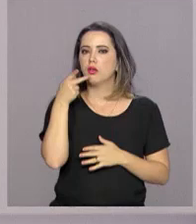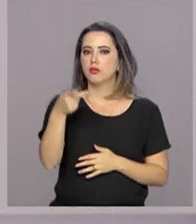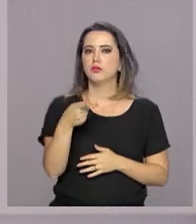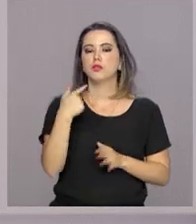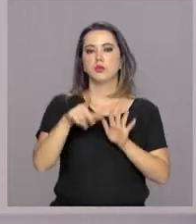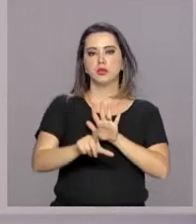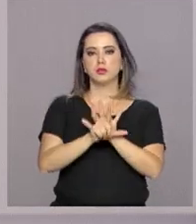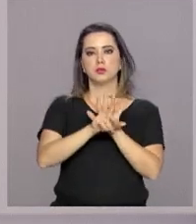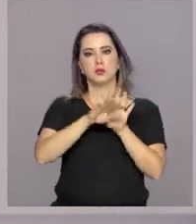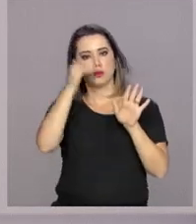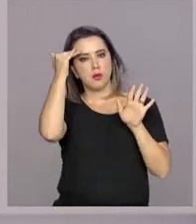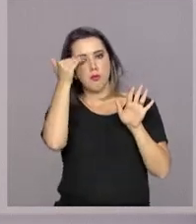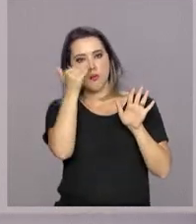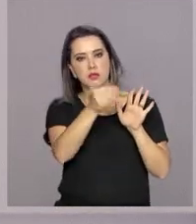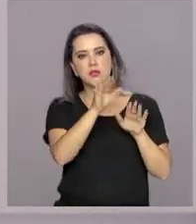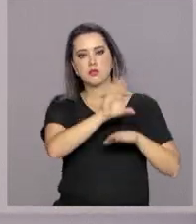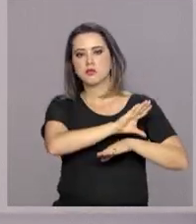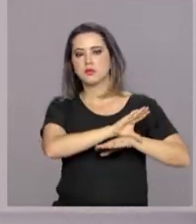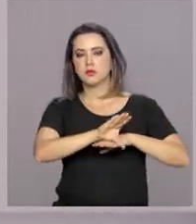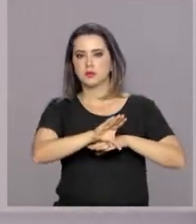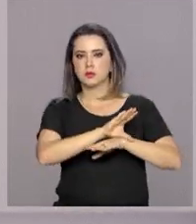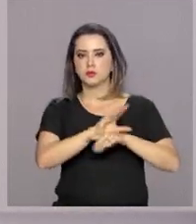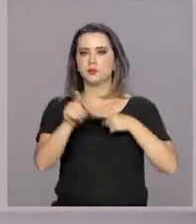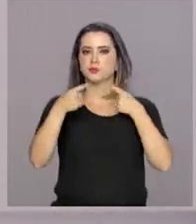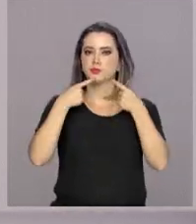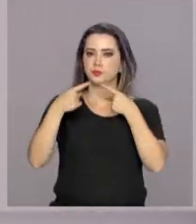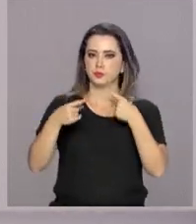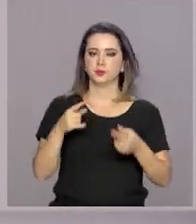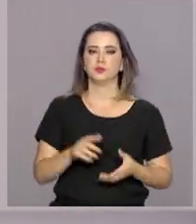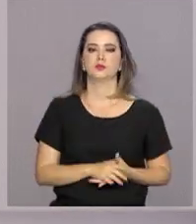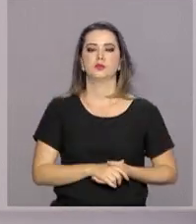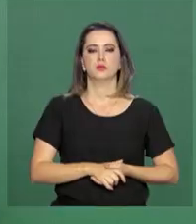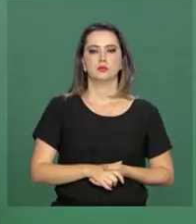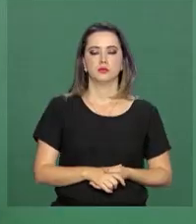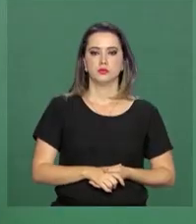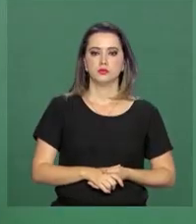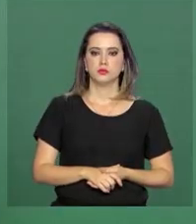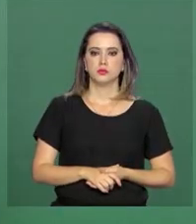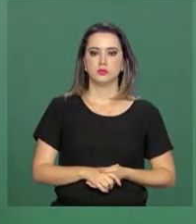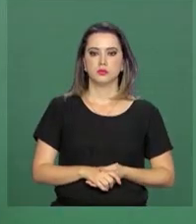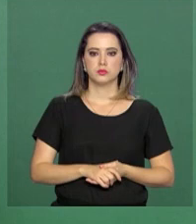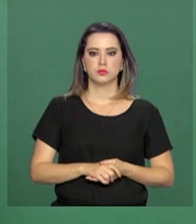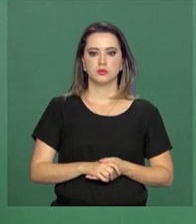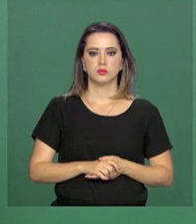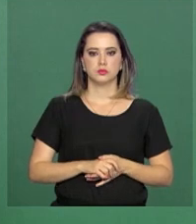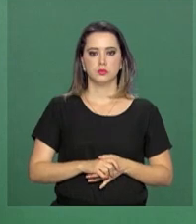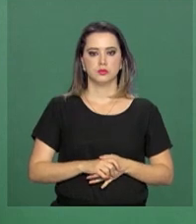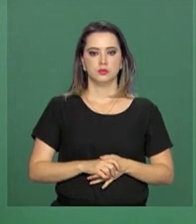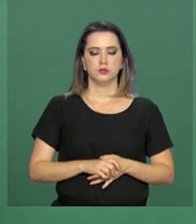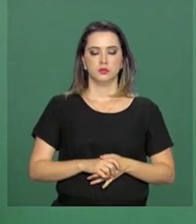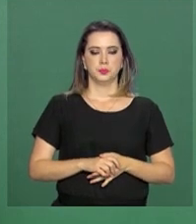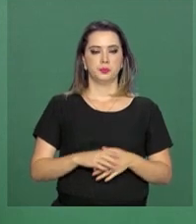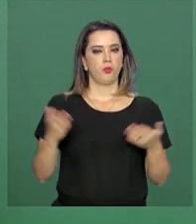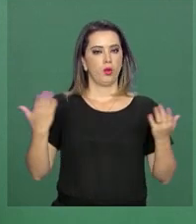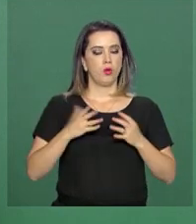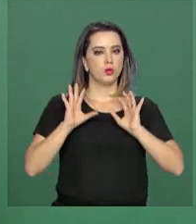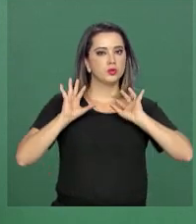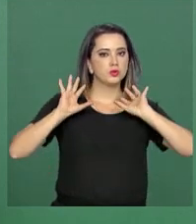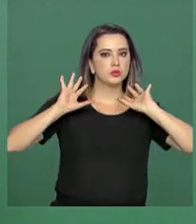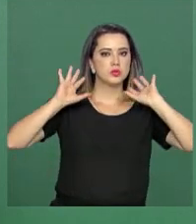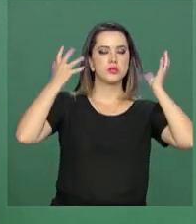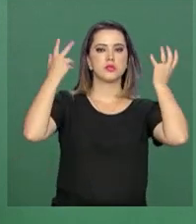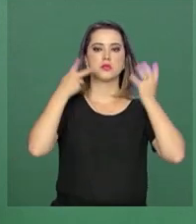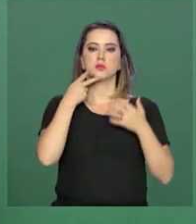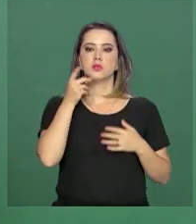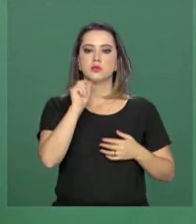está pautada nos valores da constituição e do diálogo a cerimônia de hoje é